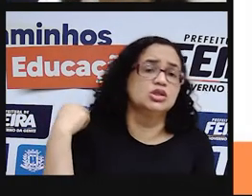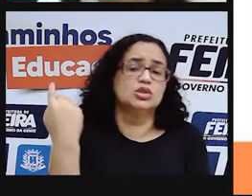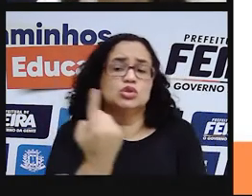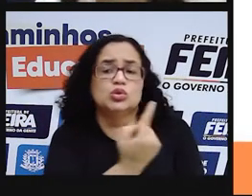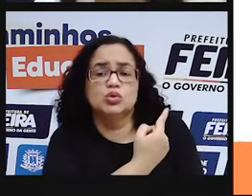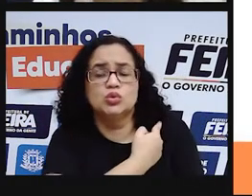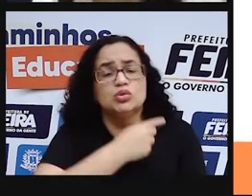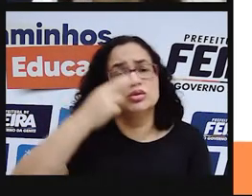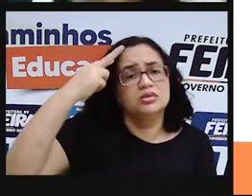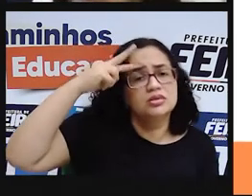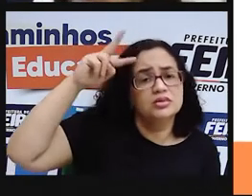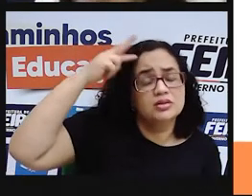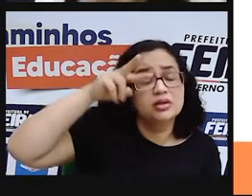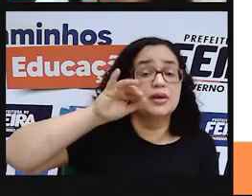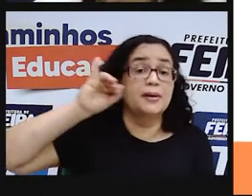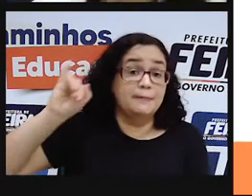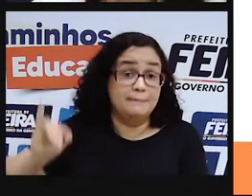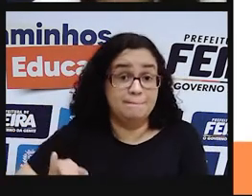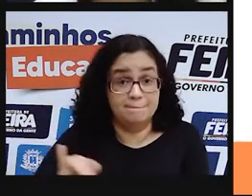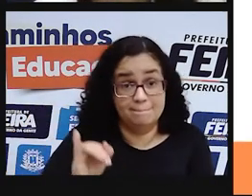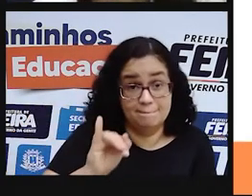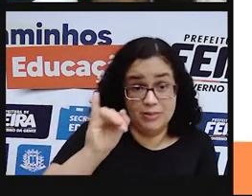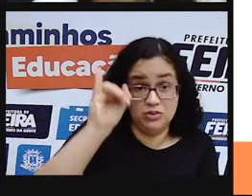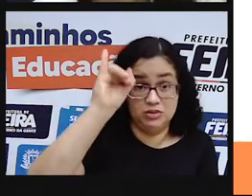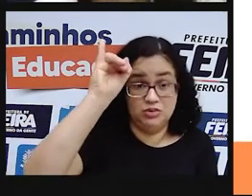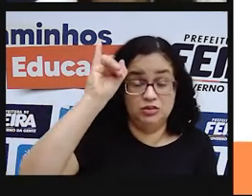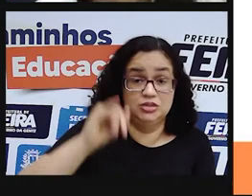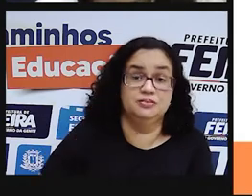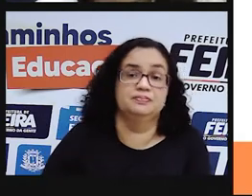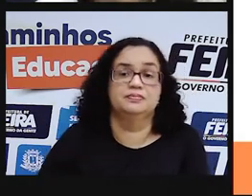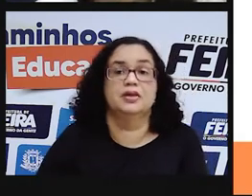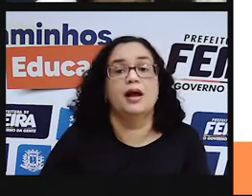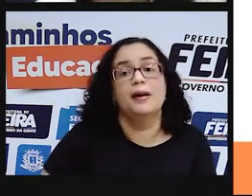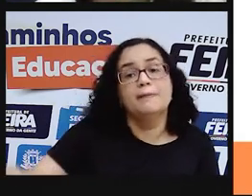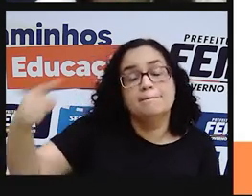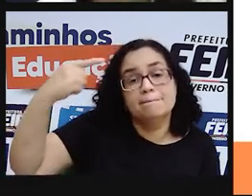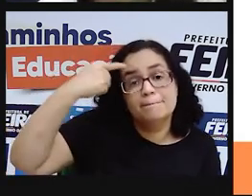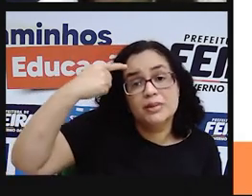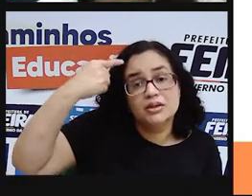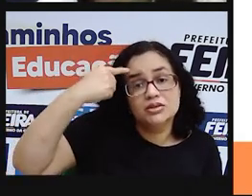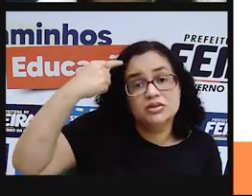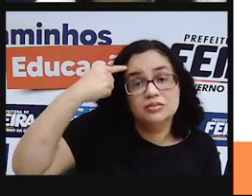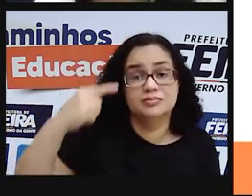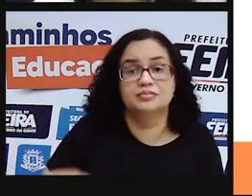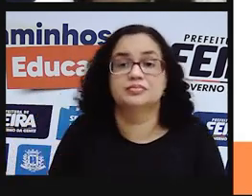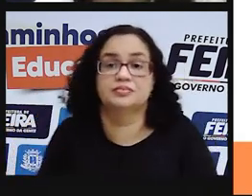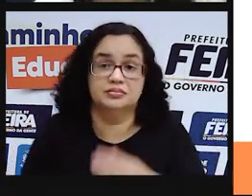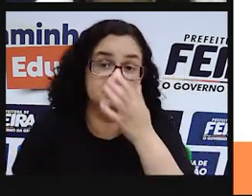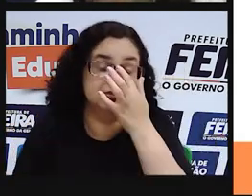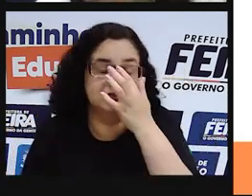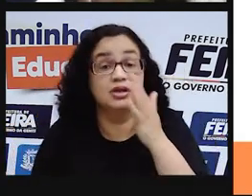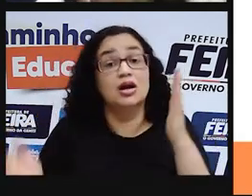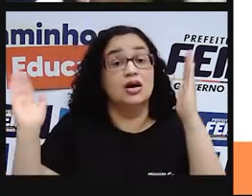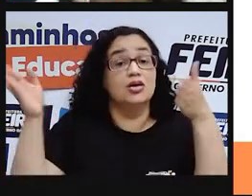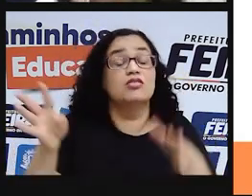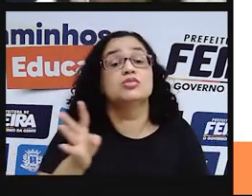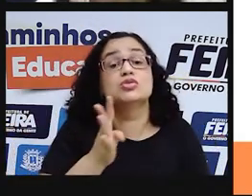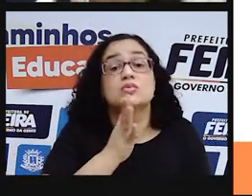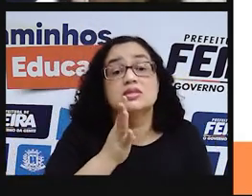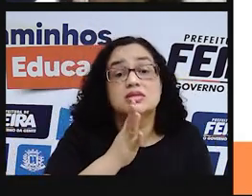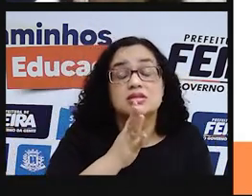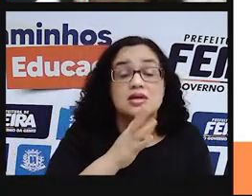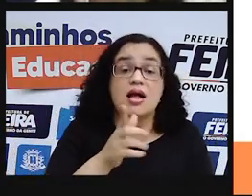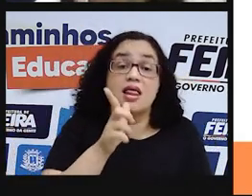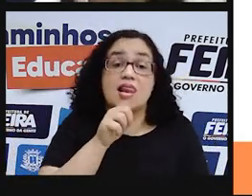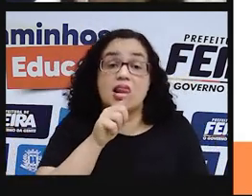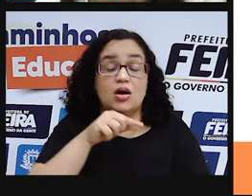história que são tão importantes e vamos pensar né agora a gente vai conhecer um